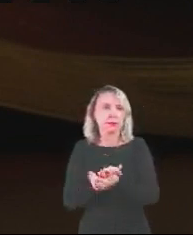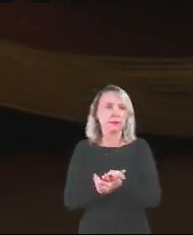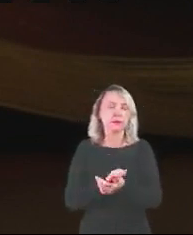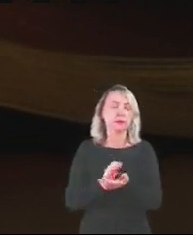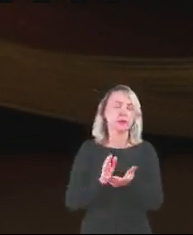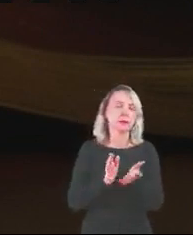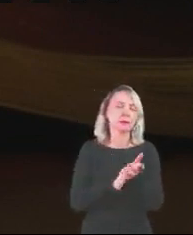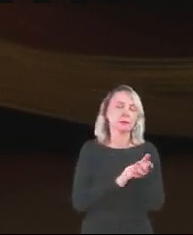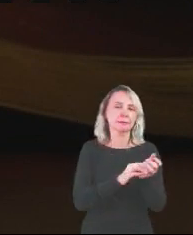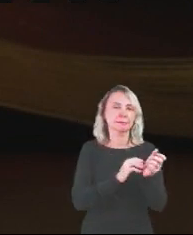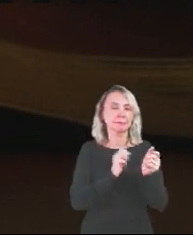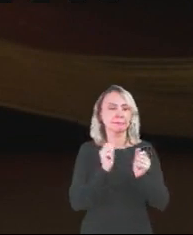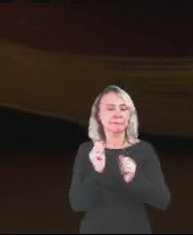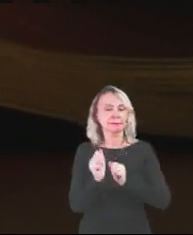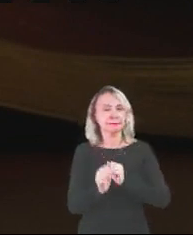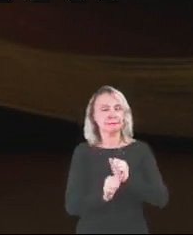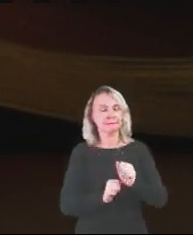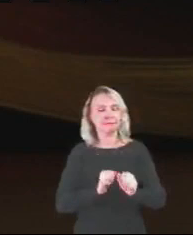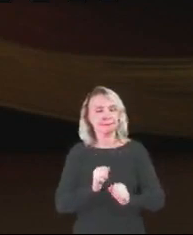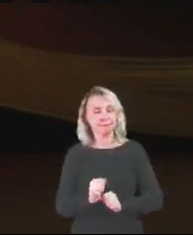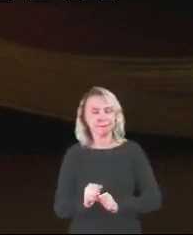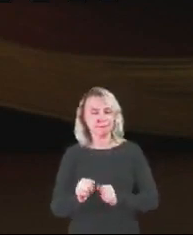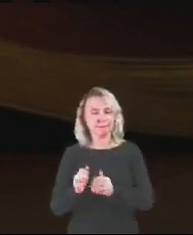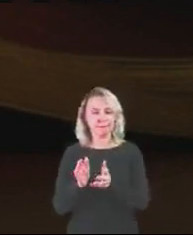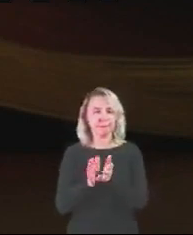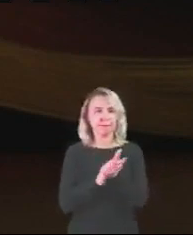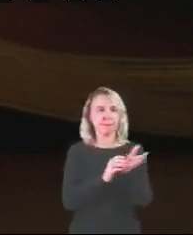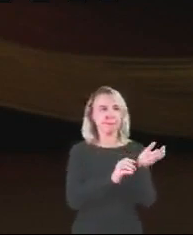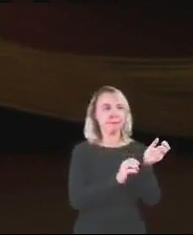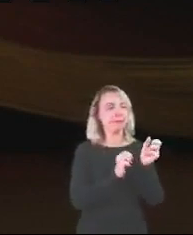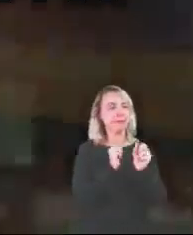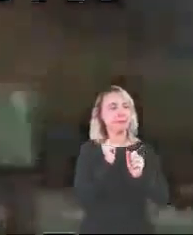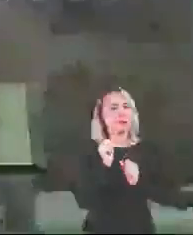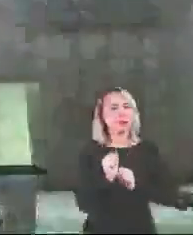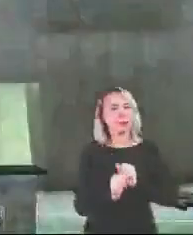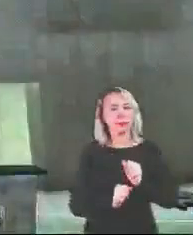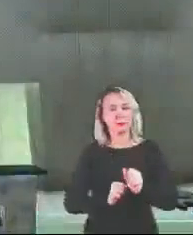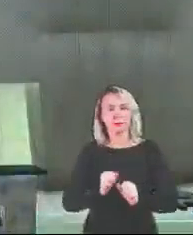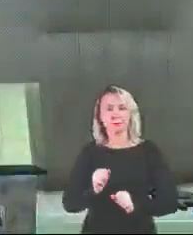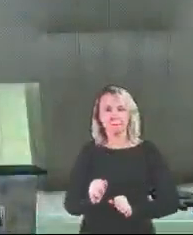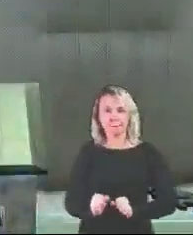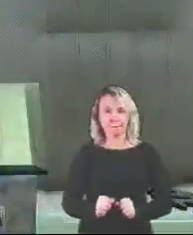Aleluia, aleluia e aleluia.